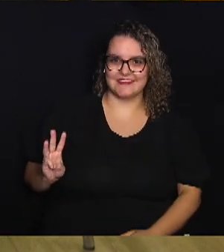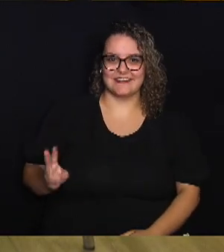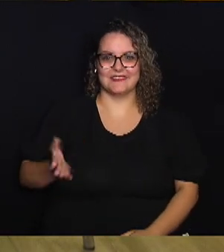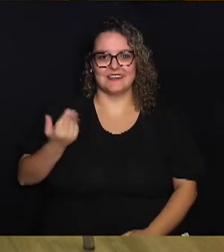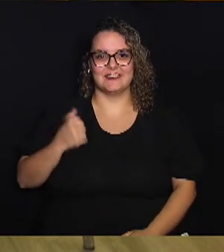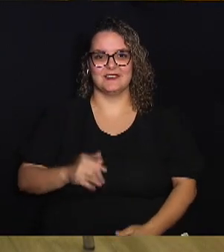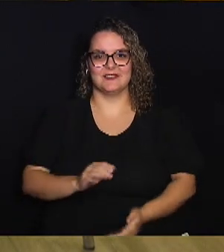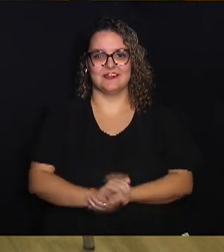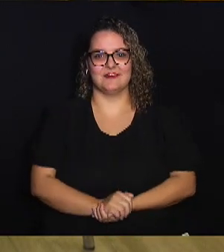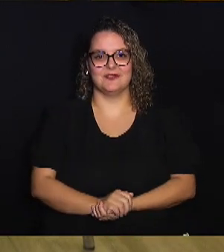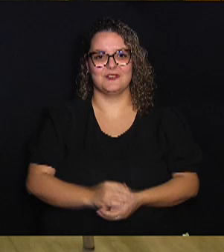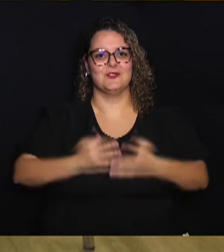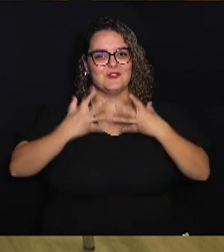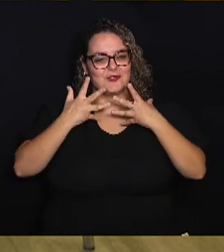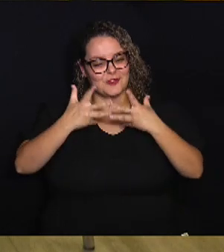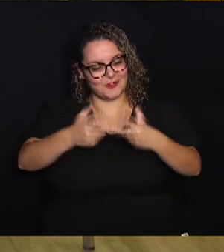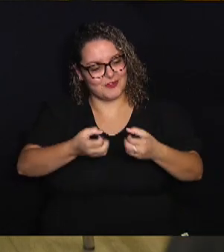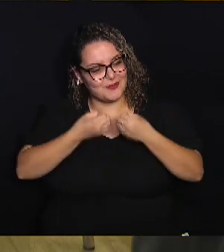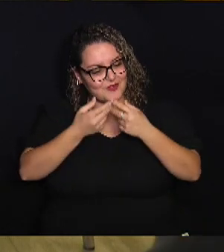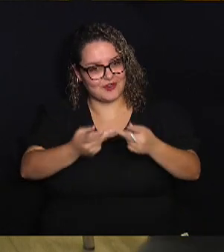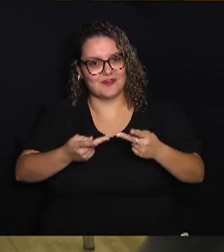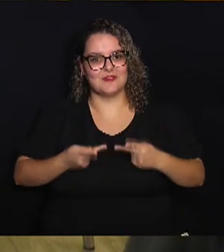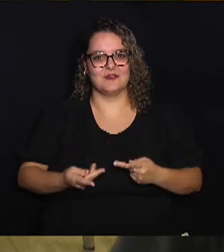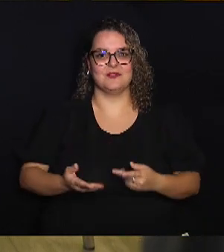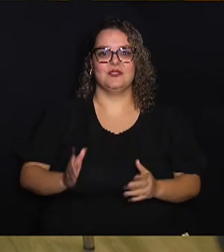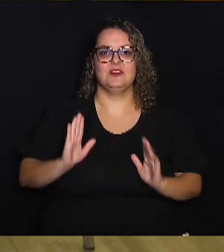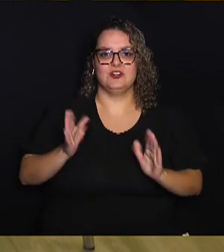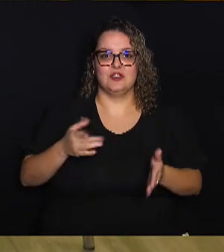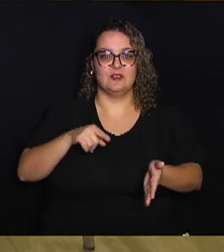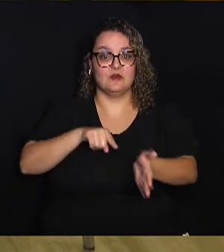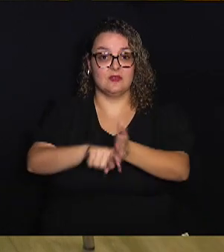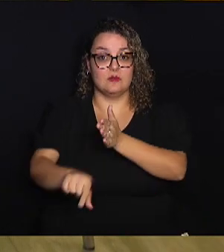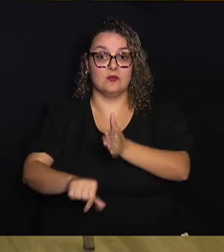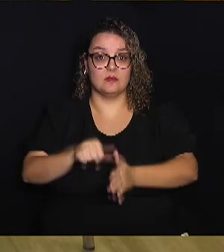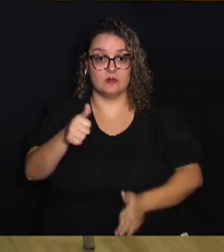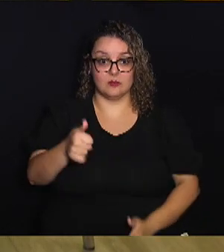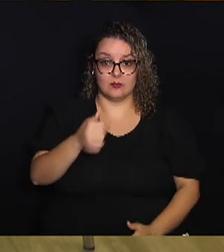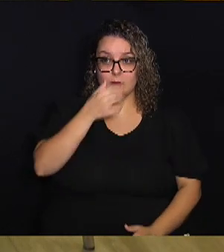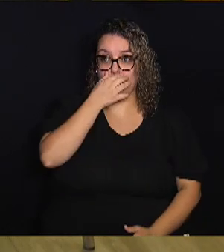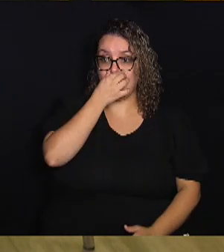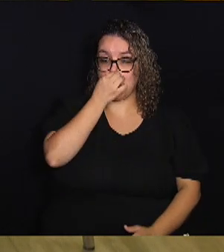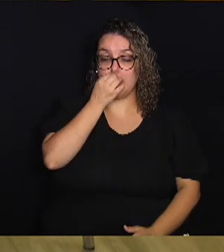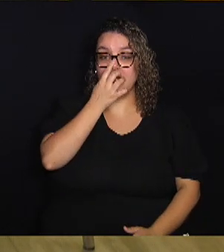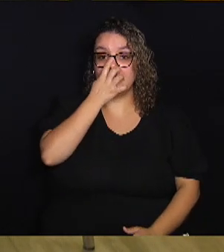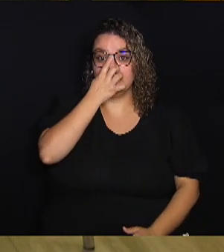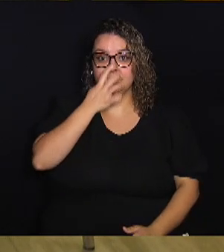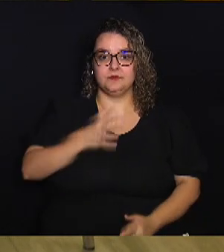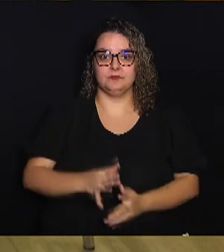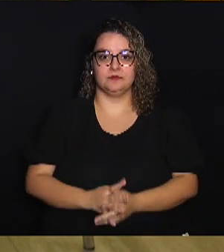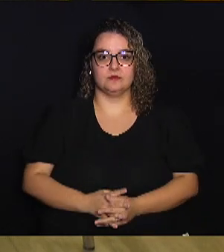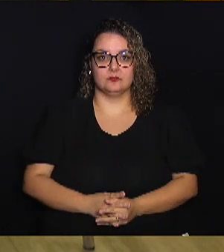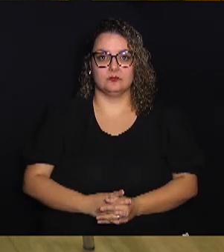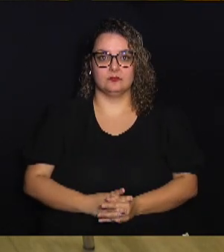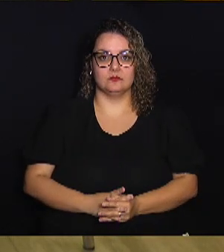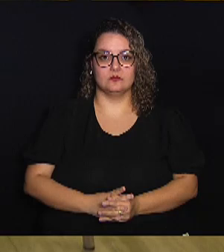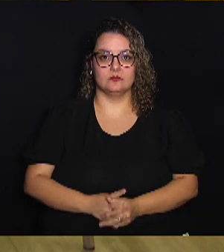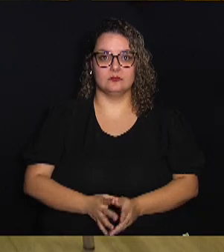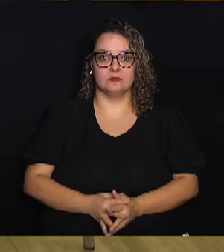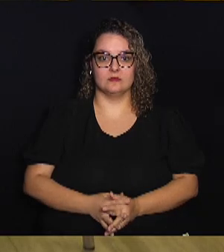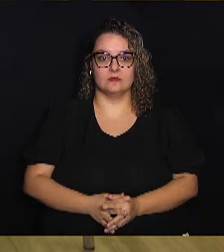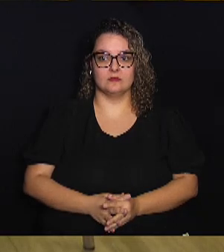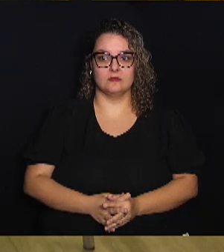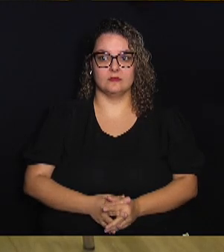lá, sejam bem-vindos e eu já vou fazer a minha primeira pergunta. Vou começar com